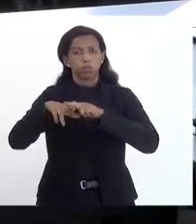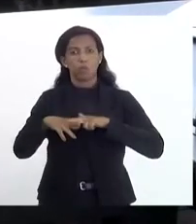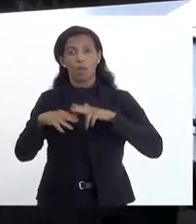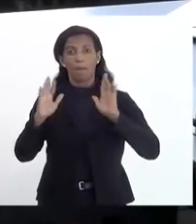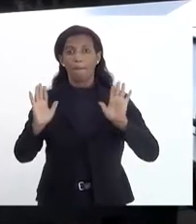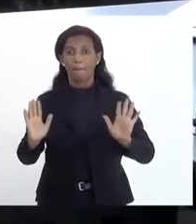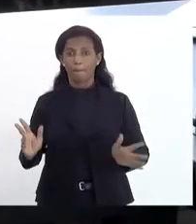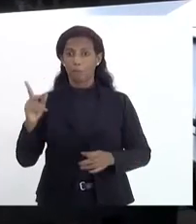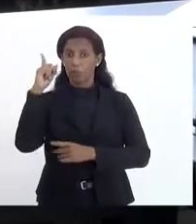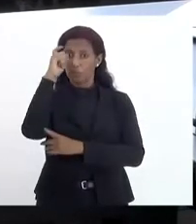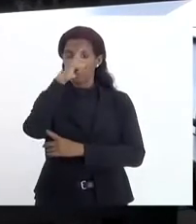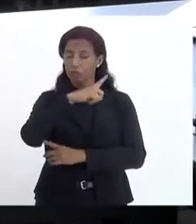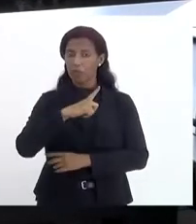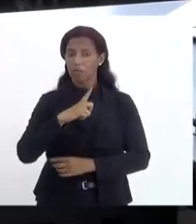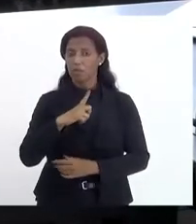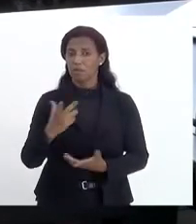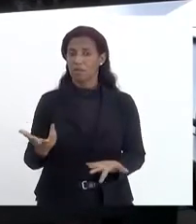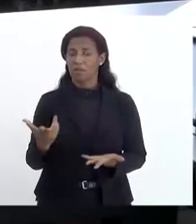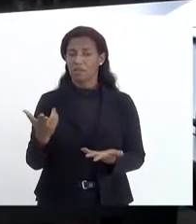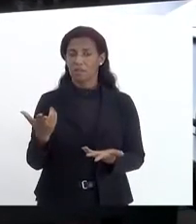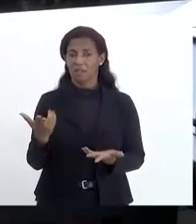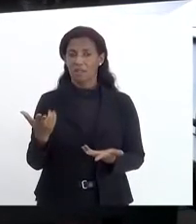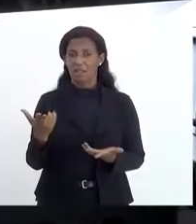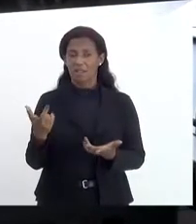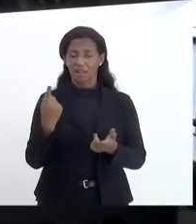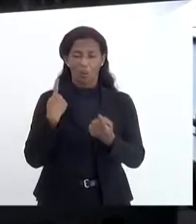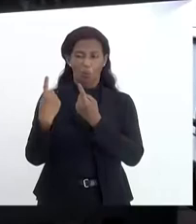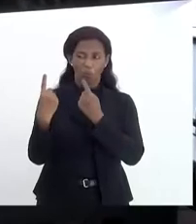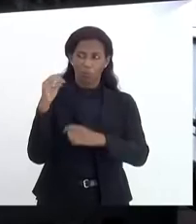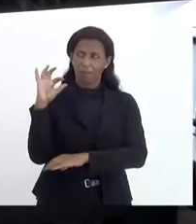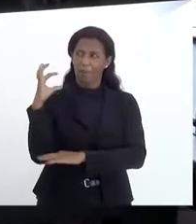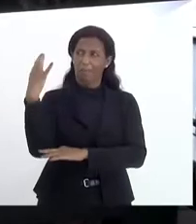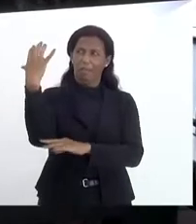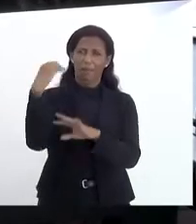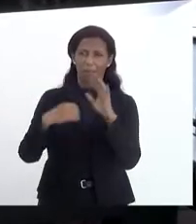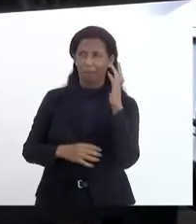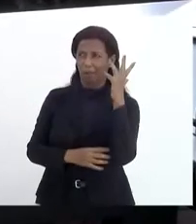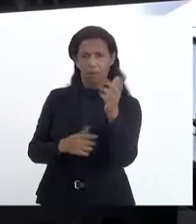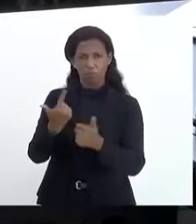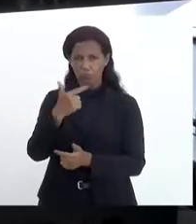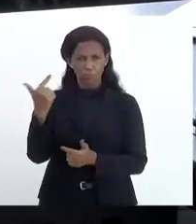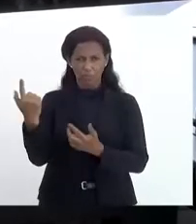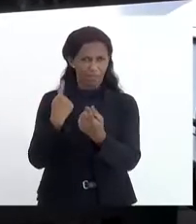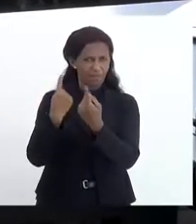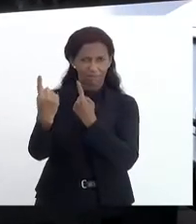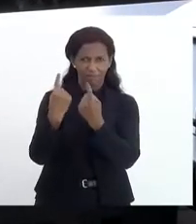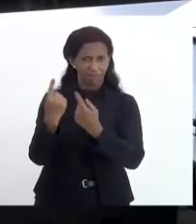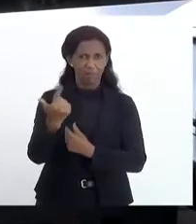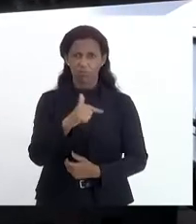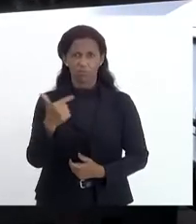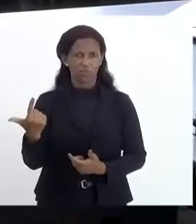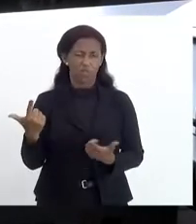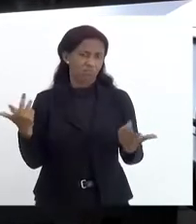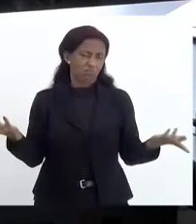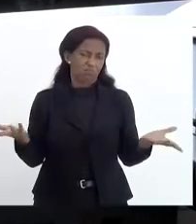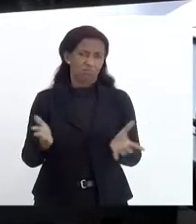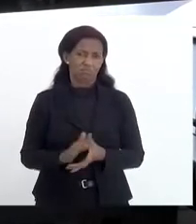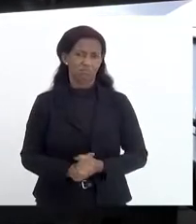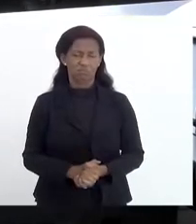Agora, é difícil ter rodovias estaduais arborizadas, são raras. Então, não tem outro